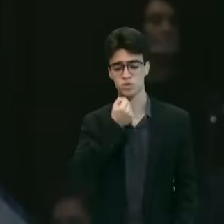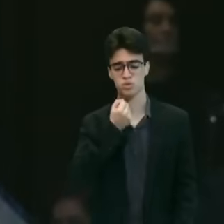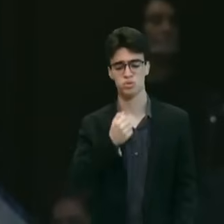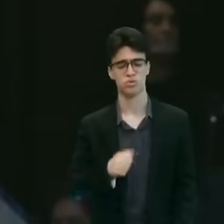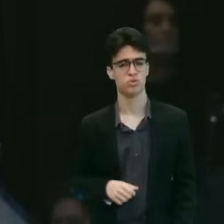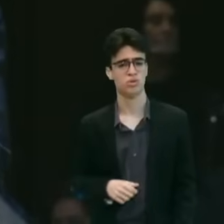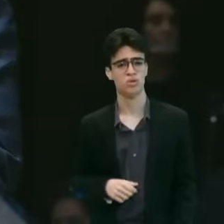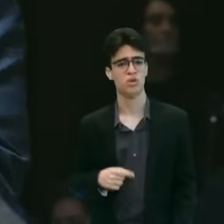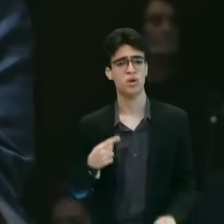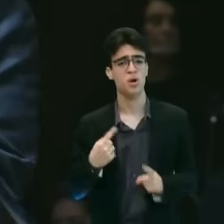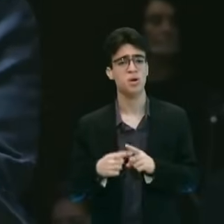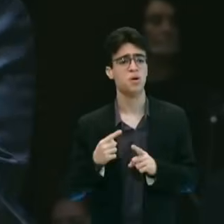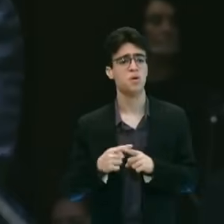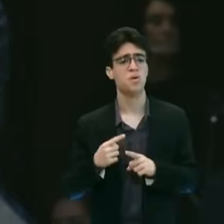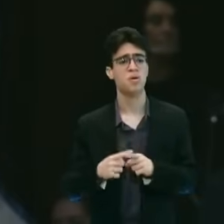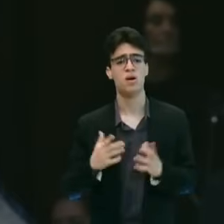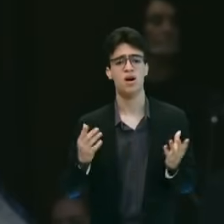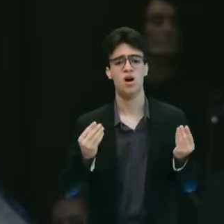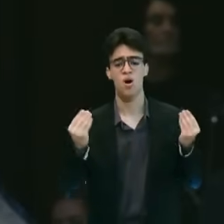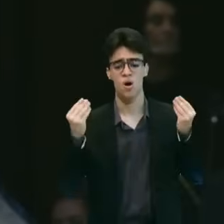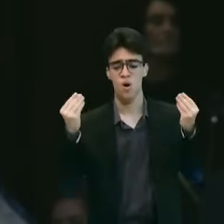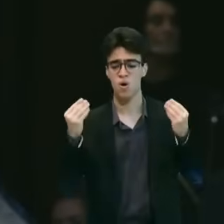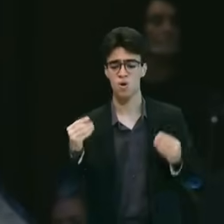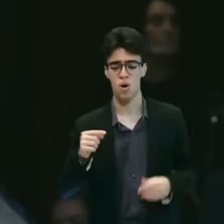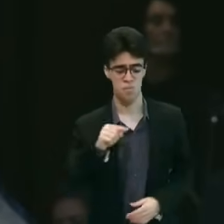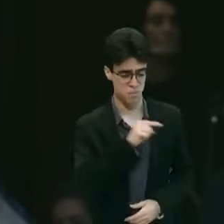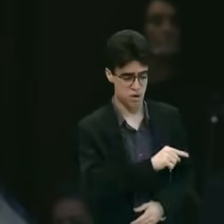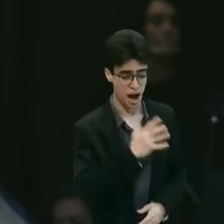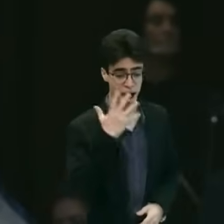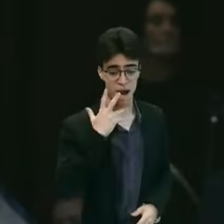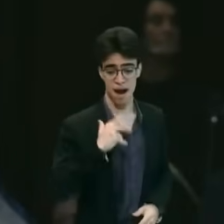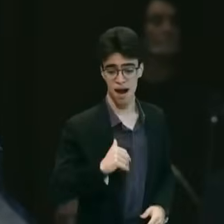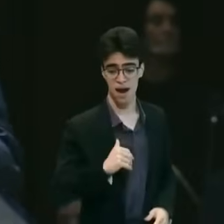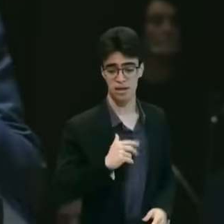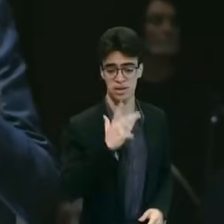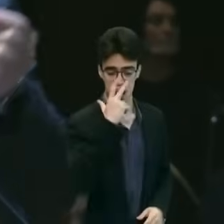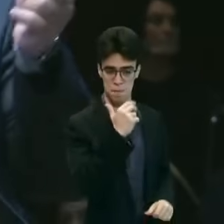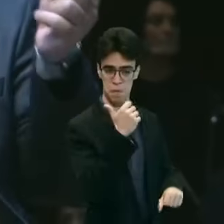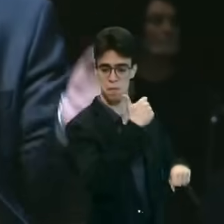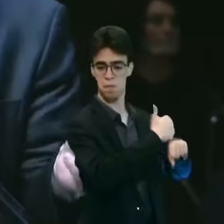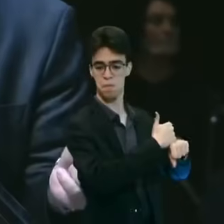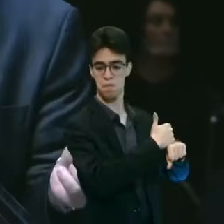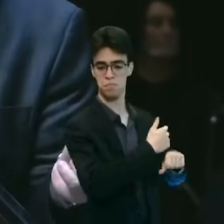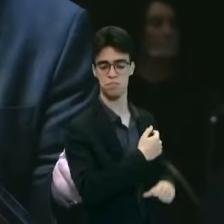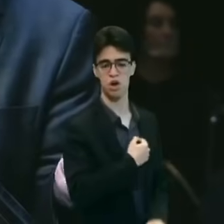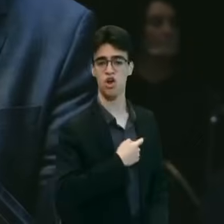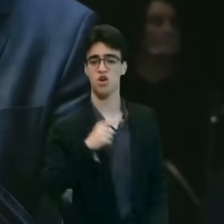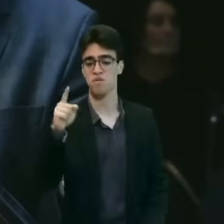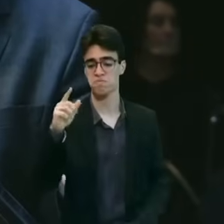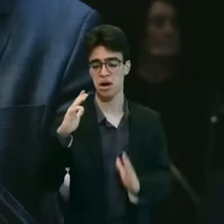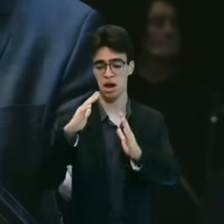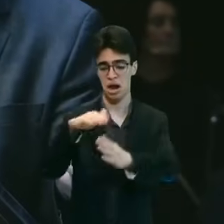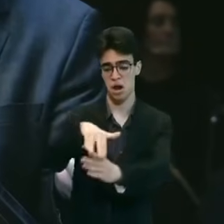você permitir a autonomia de uma criança de decidir morar na rua.